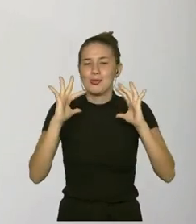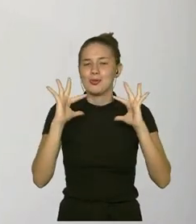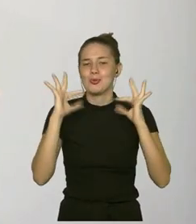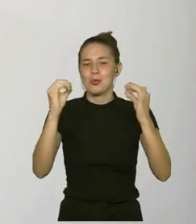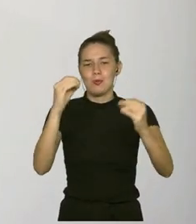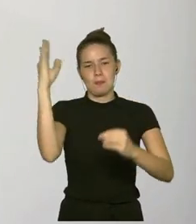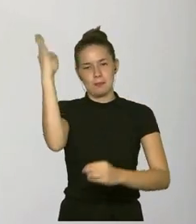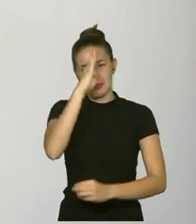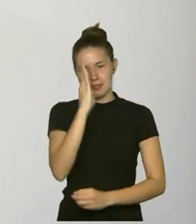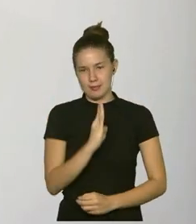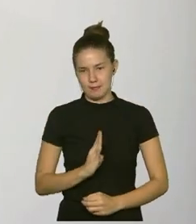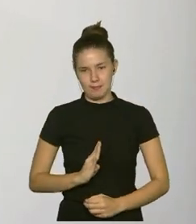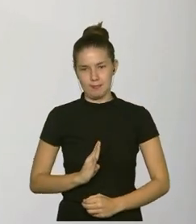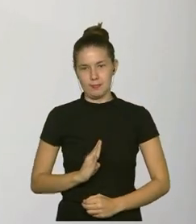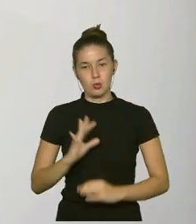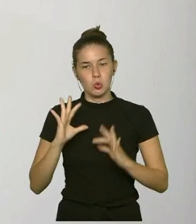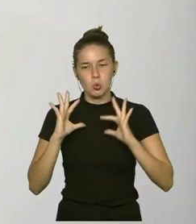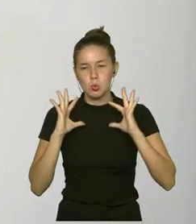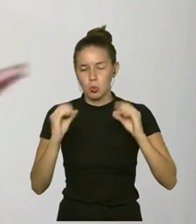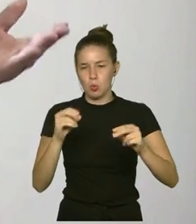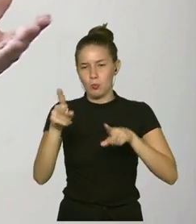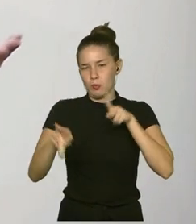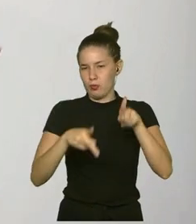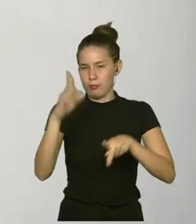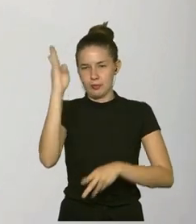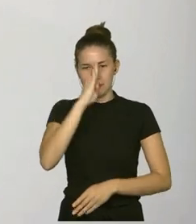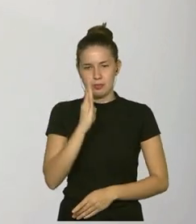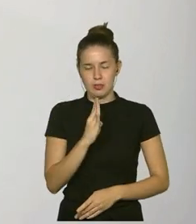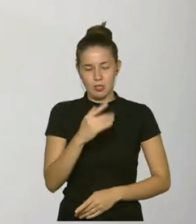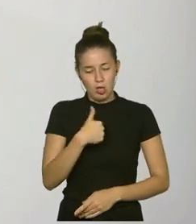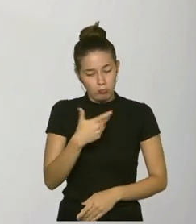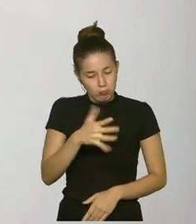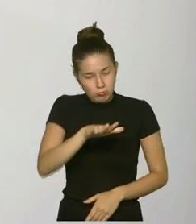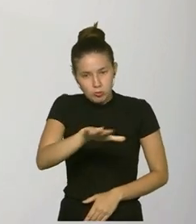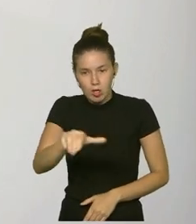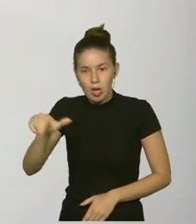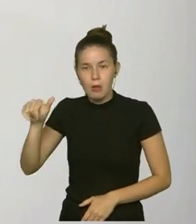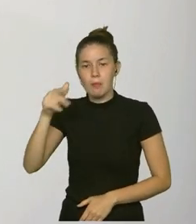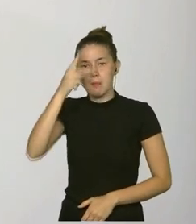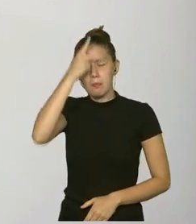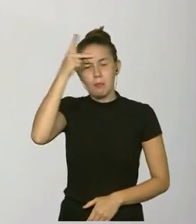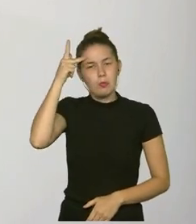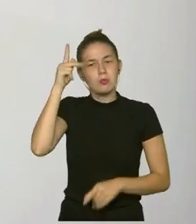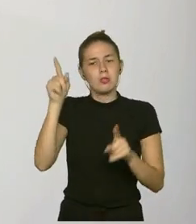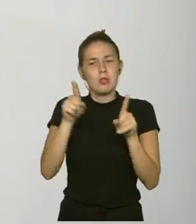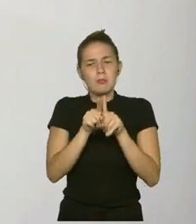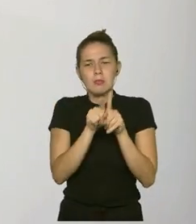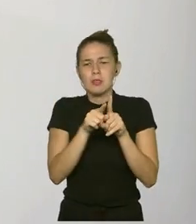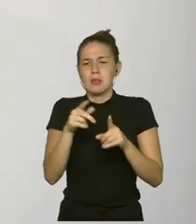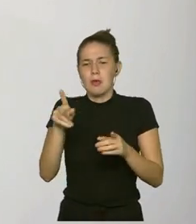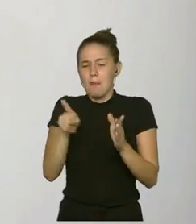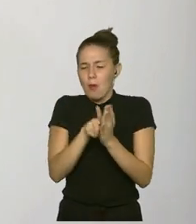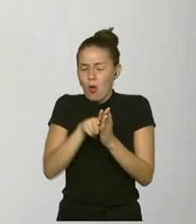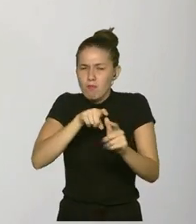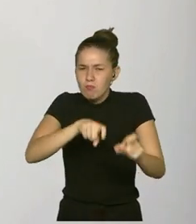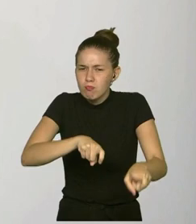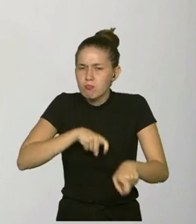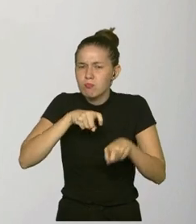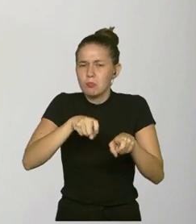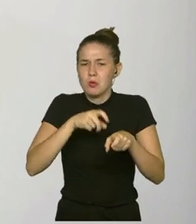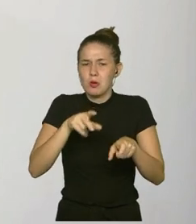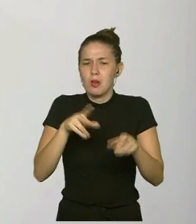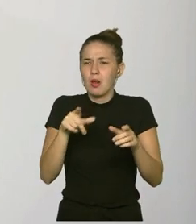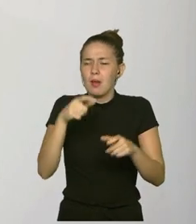para todos os brasileiros. Eu convoco aqui a Frente Parlamentar da Agropecuária, o IPA, o